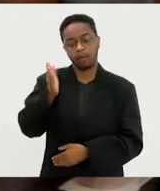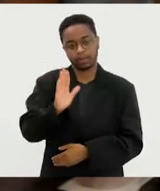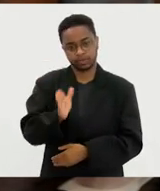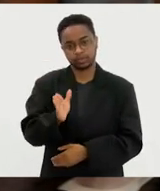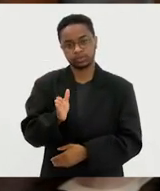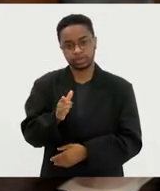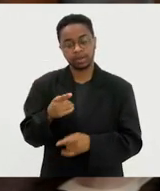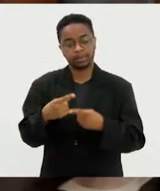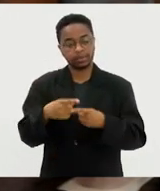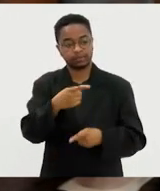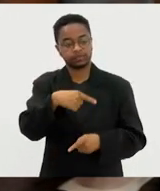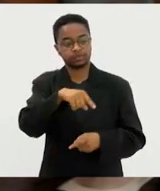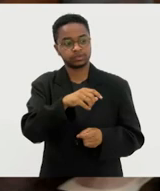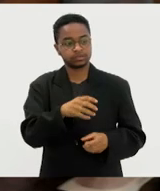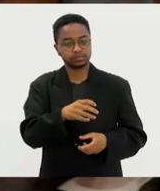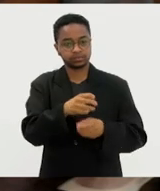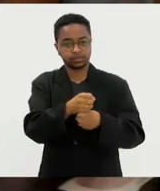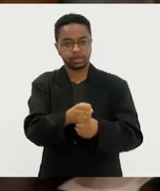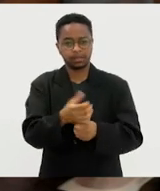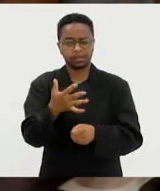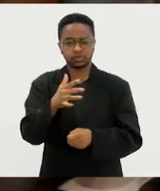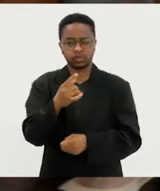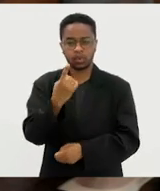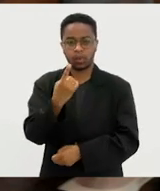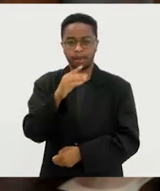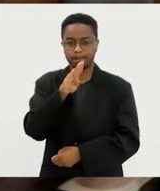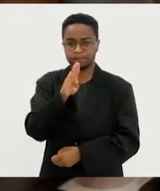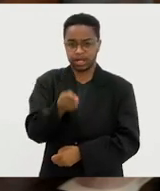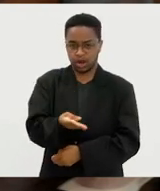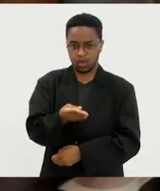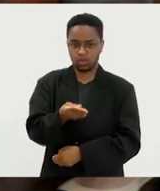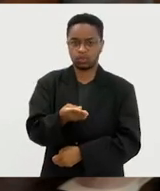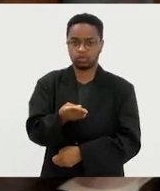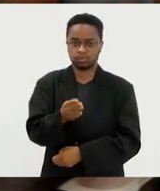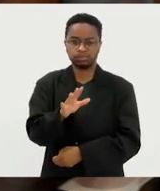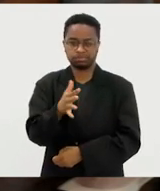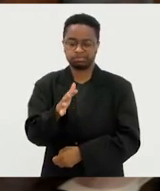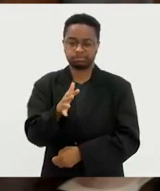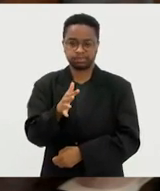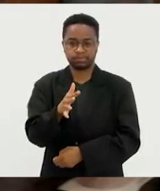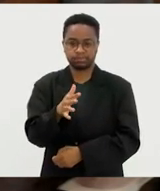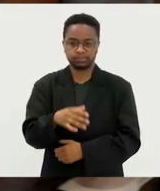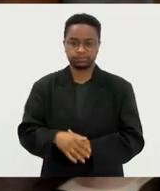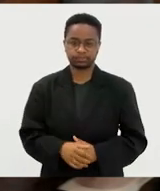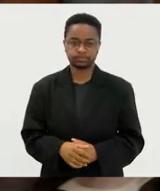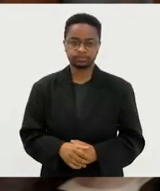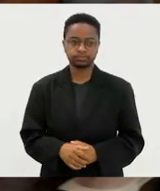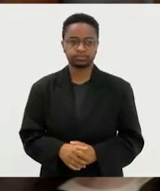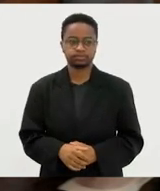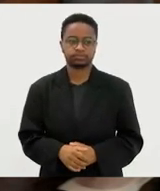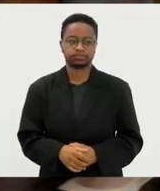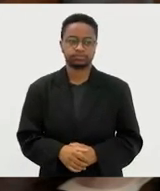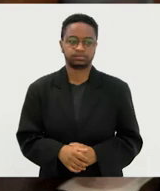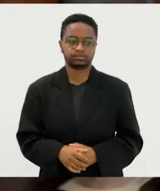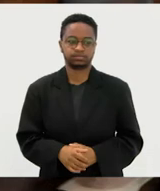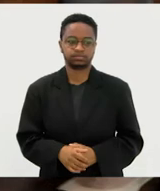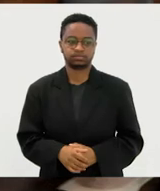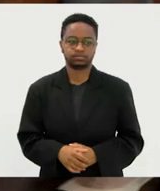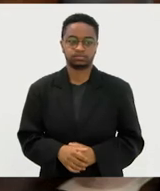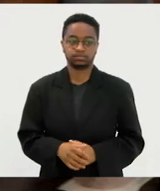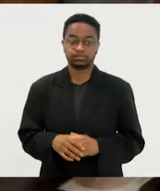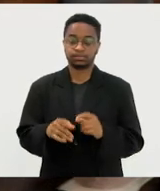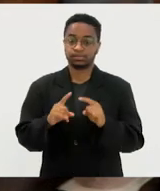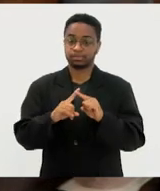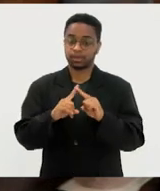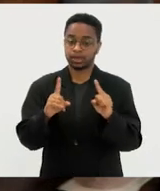de vocês, salvo erro de memória, 1 bilhão e quebradinho. Né? Mas,